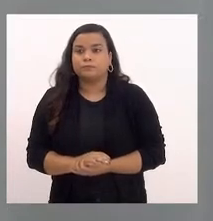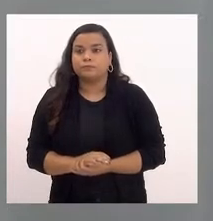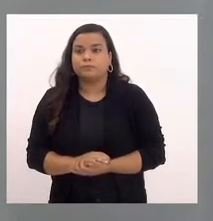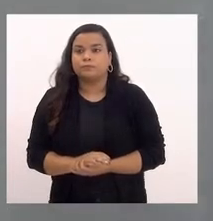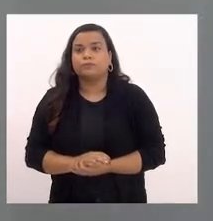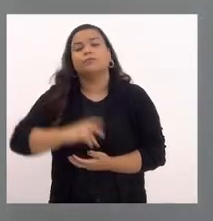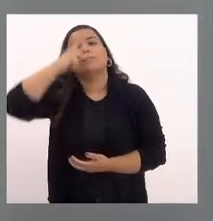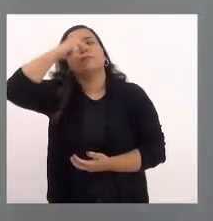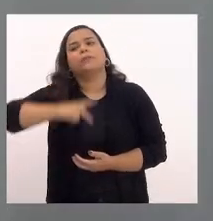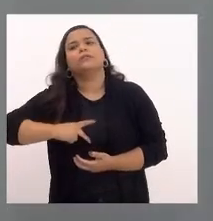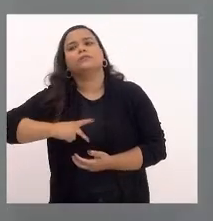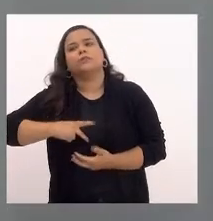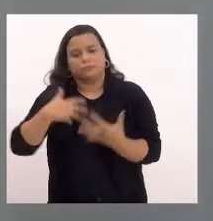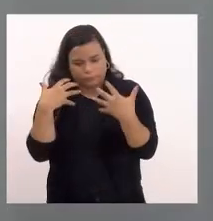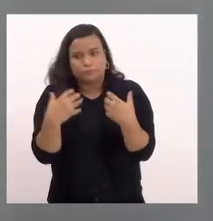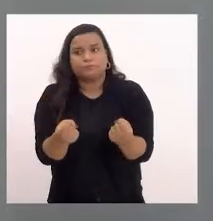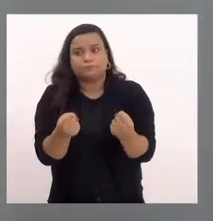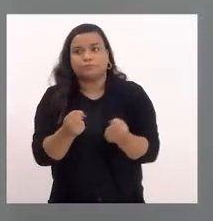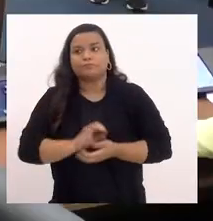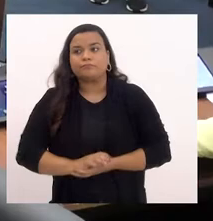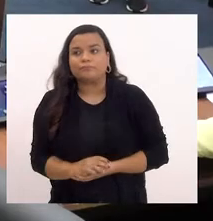Sr. Presidente, favorável.